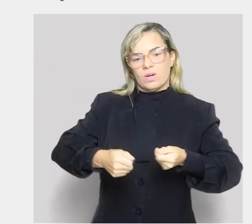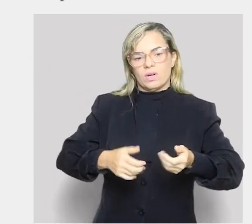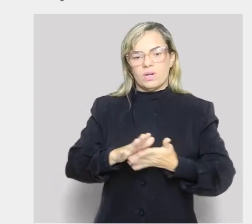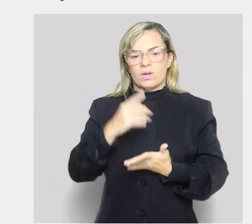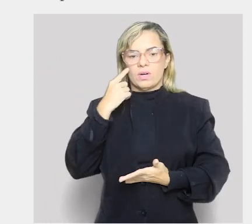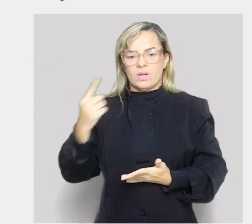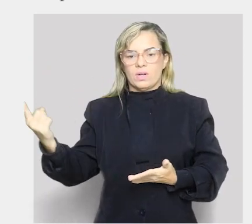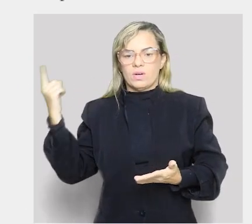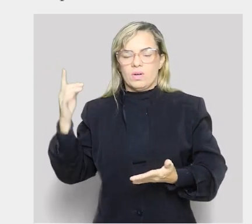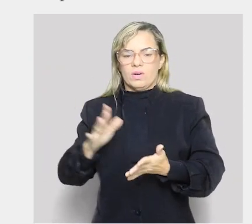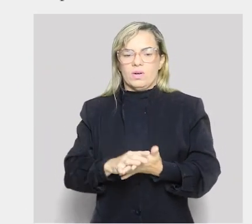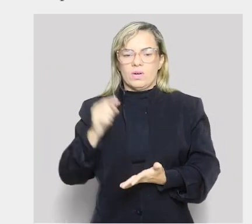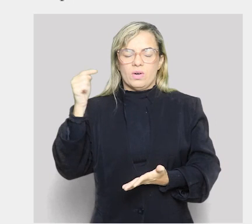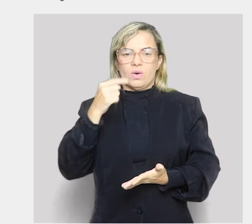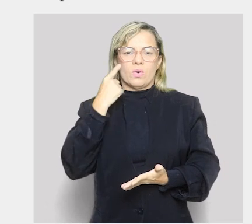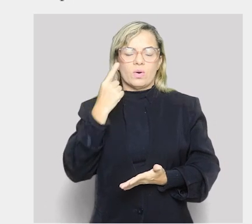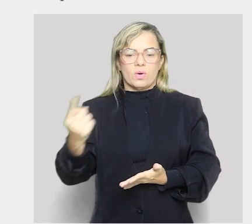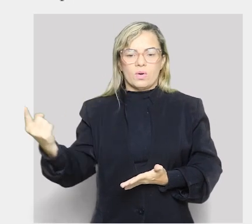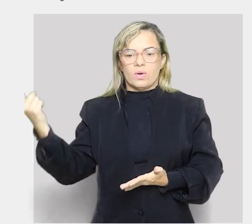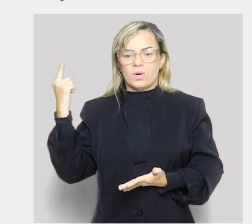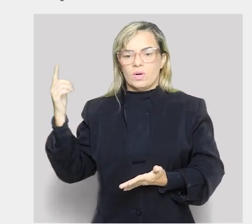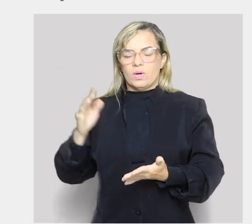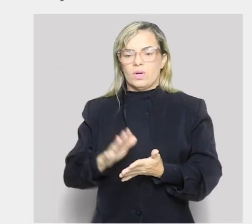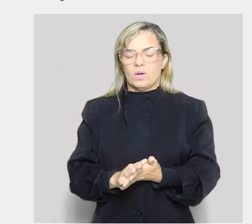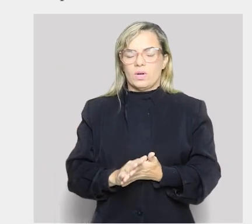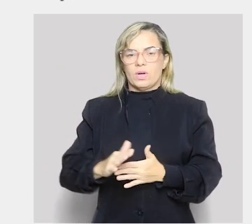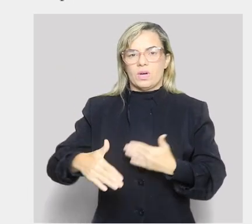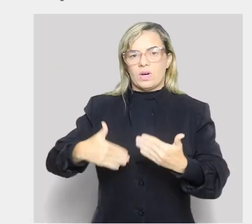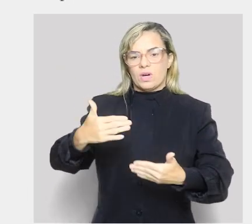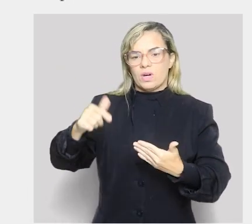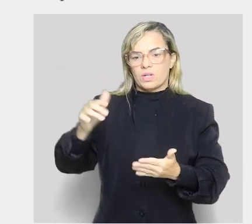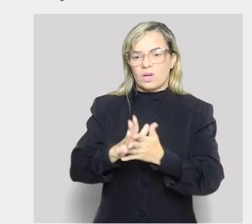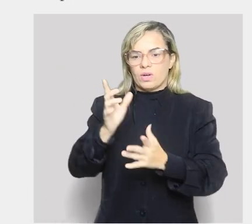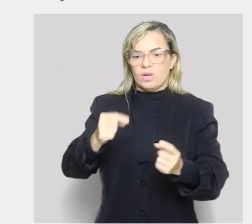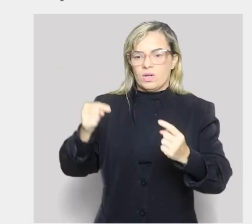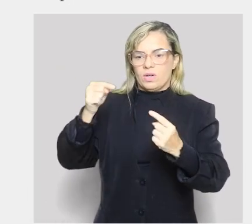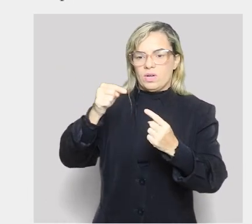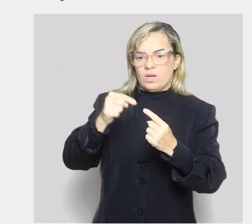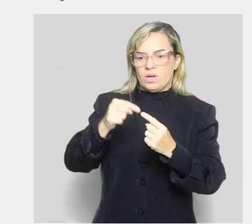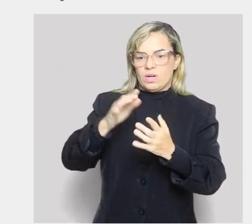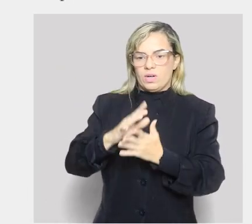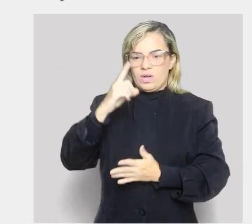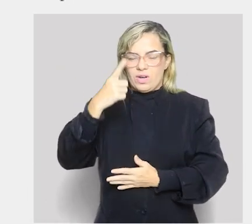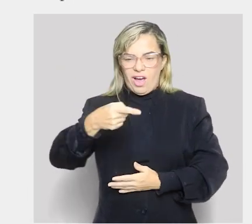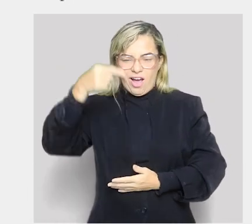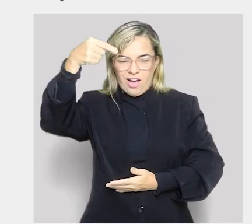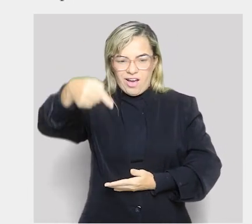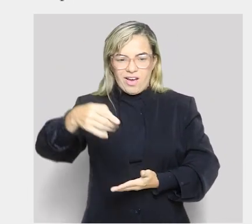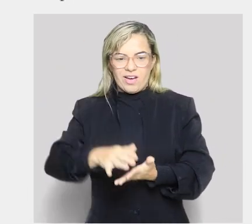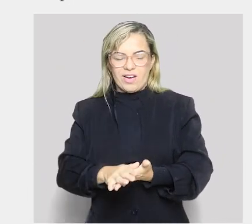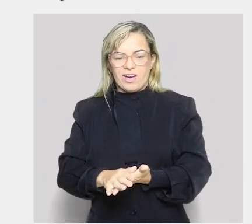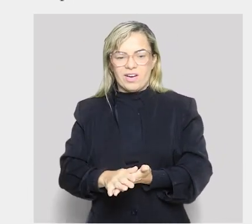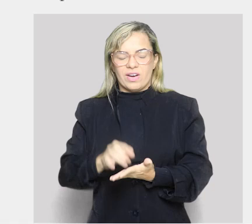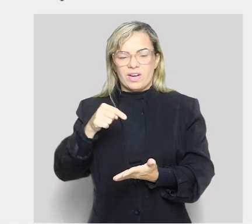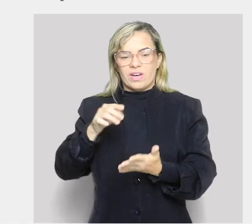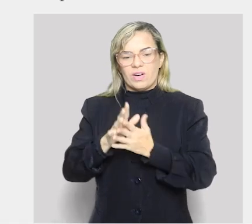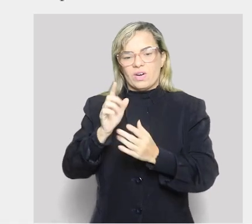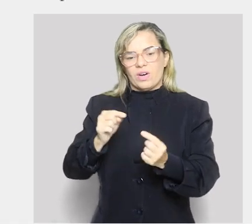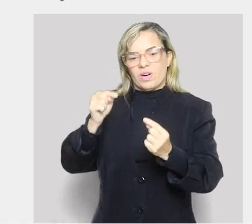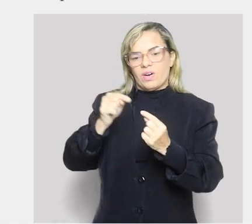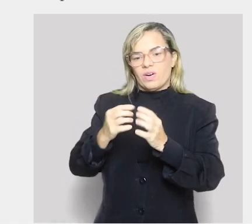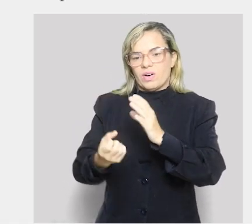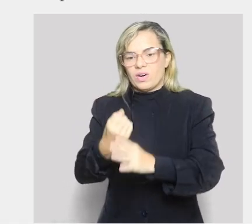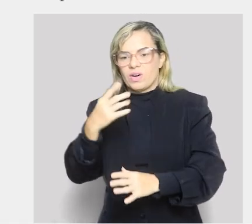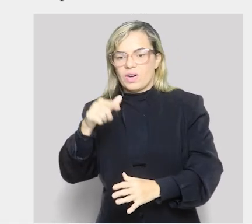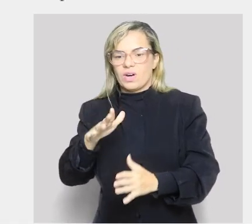intencional de fabricar um produto que se torne obsoleto e não funcional após certo tempo, para